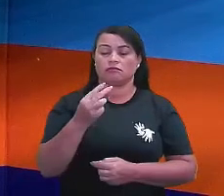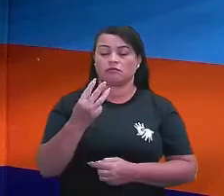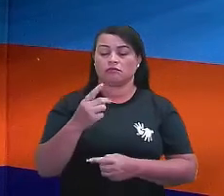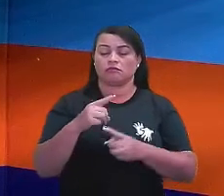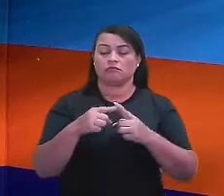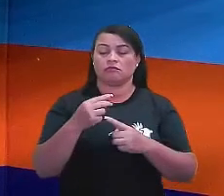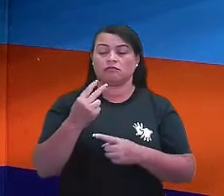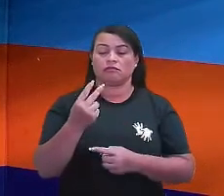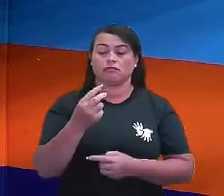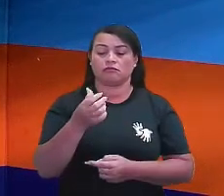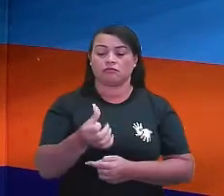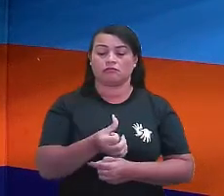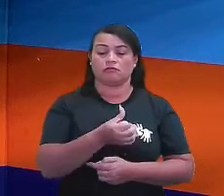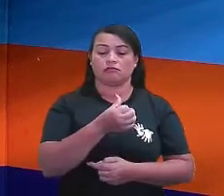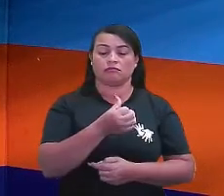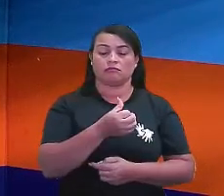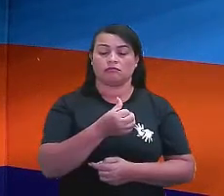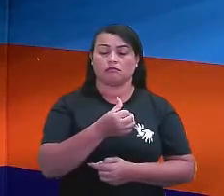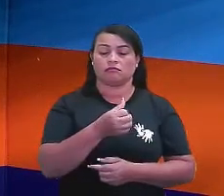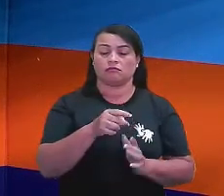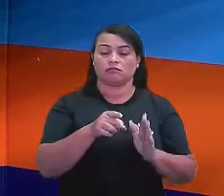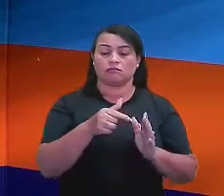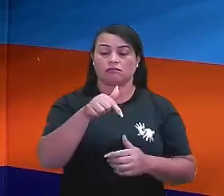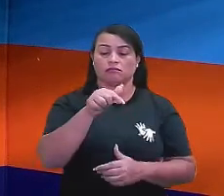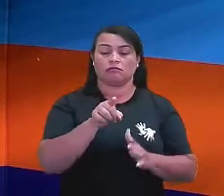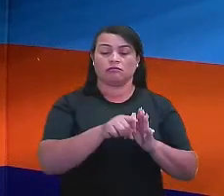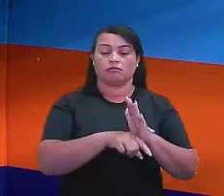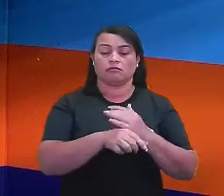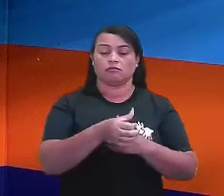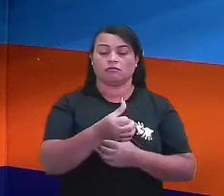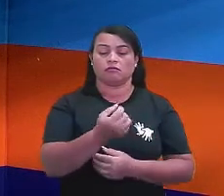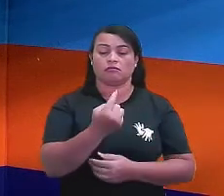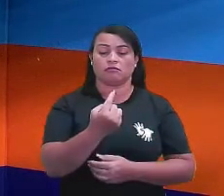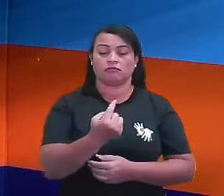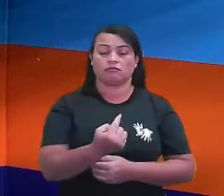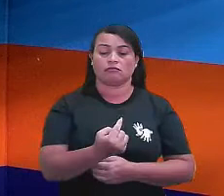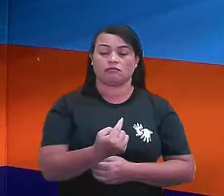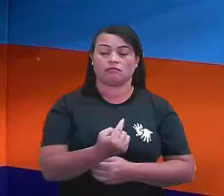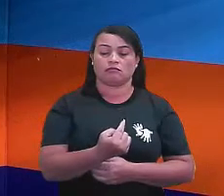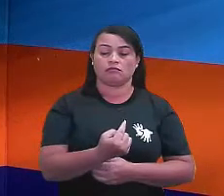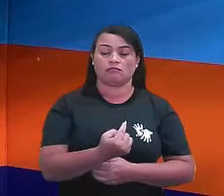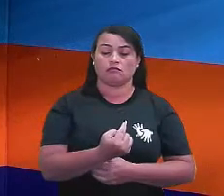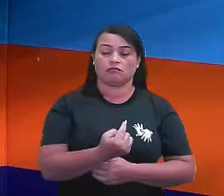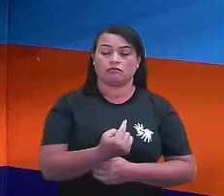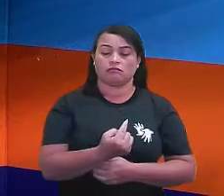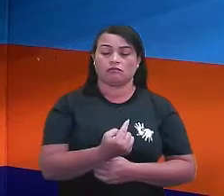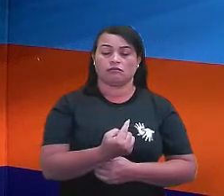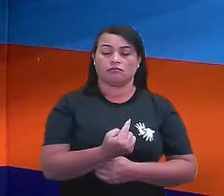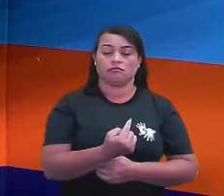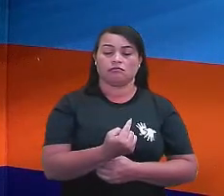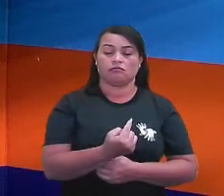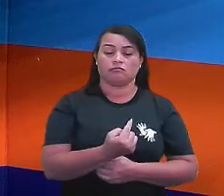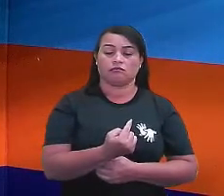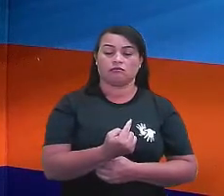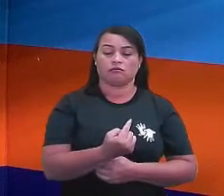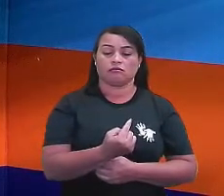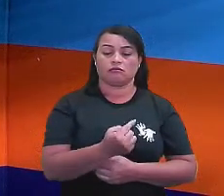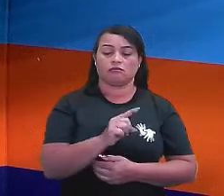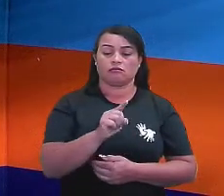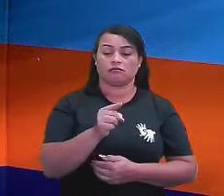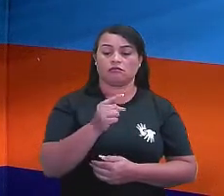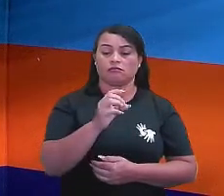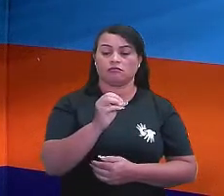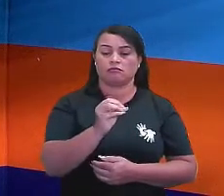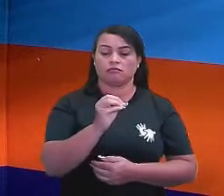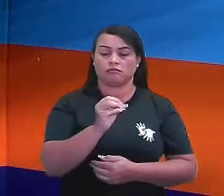subtração. E 7 menos 6 vai dar 1. Vou puxar aquele tracinho de novo aqui no zero, para saber